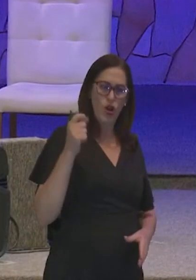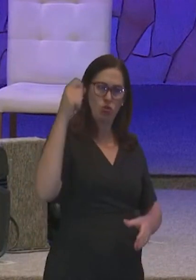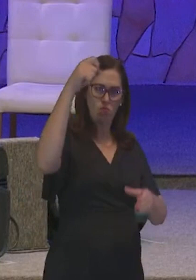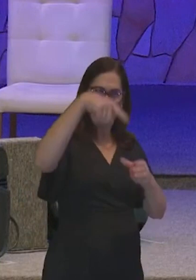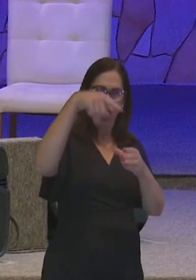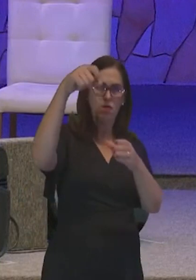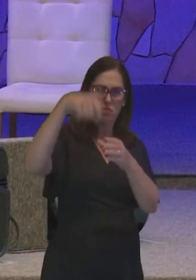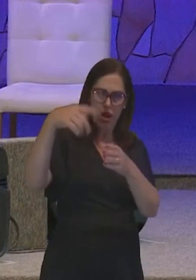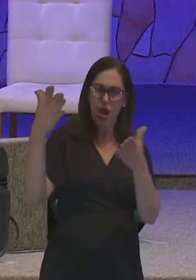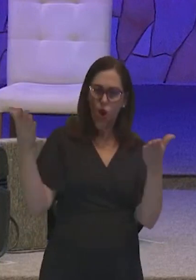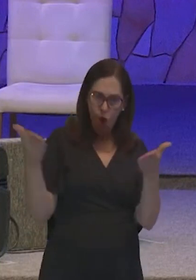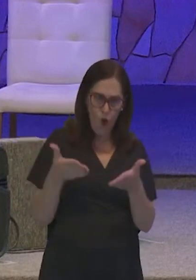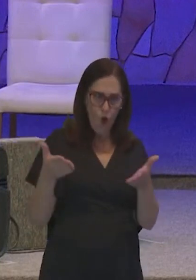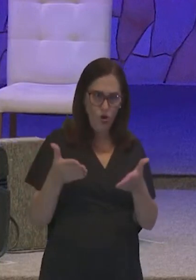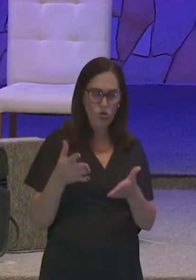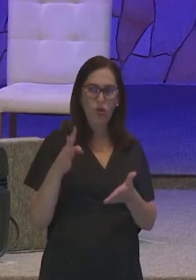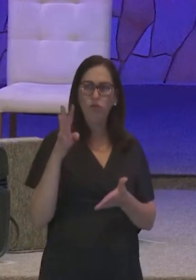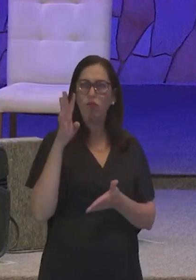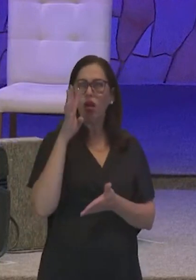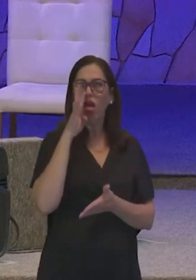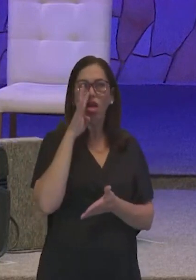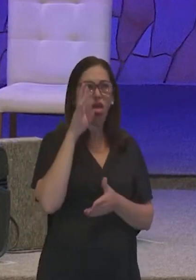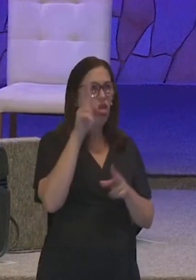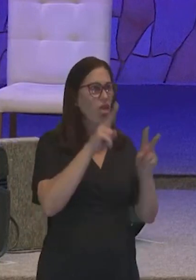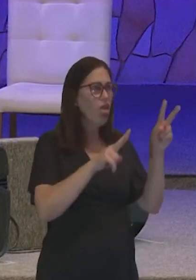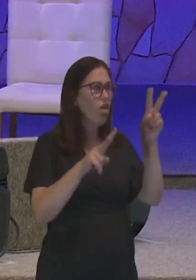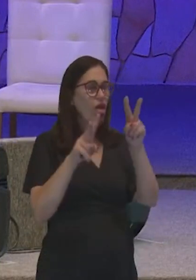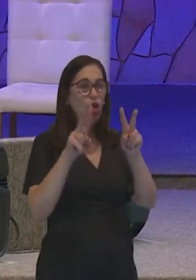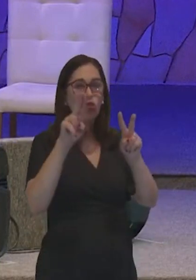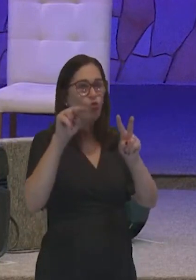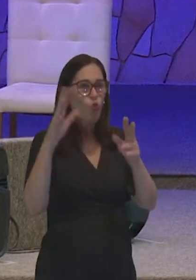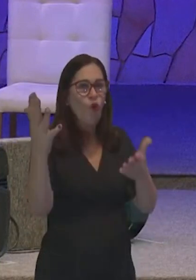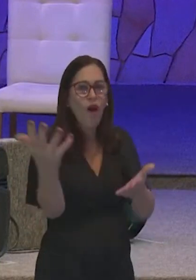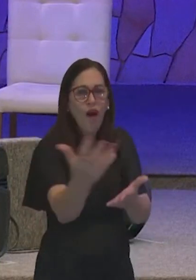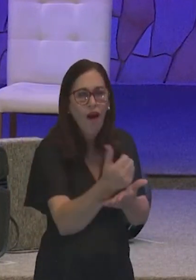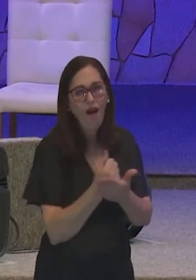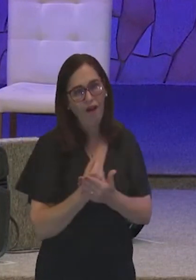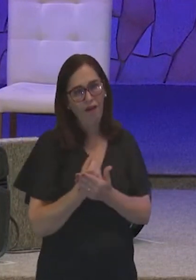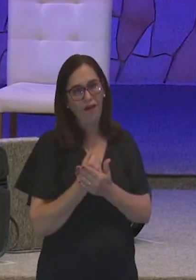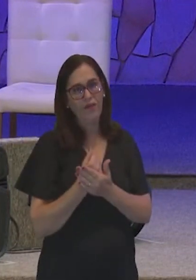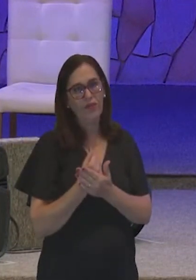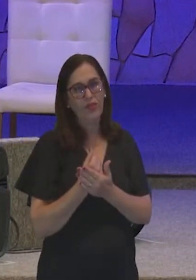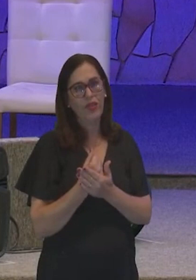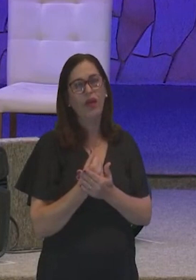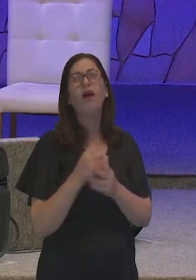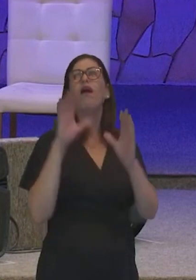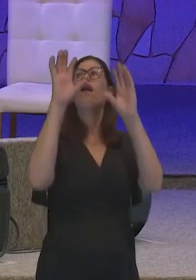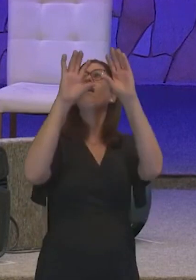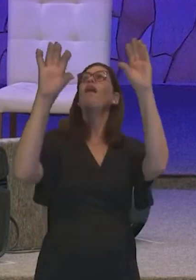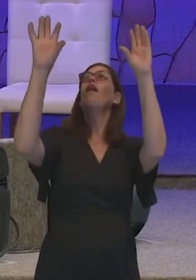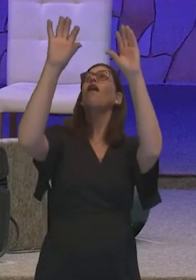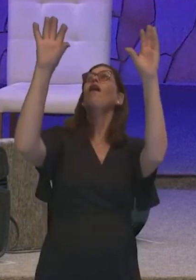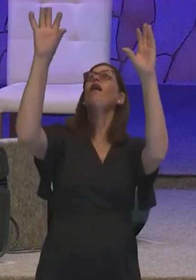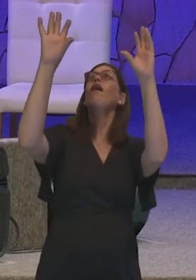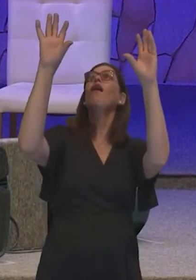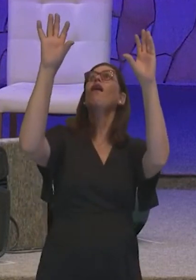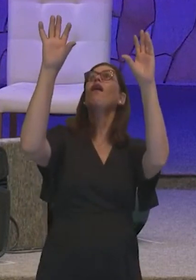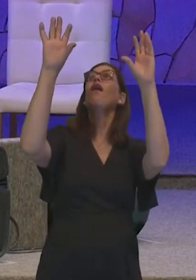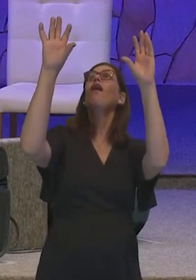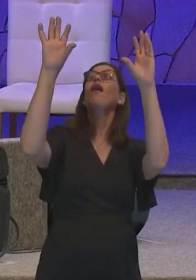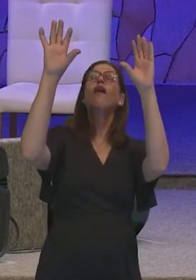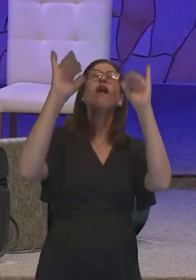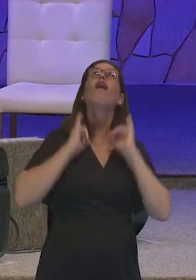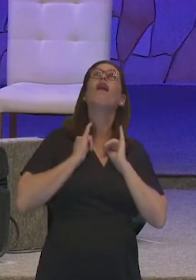a semente. Quem observa o vento nunca semeará, e o que olha para as nuvens nunca cegará. Nós